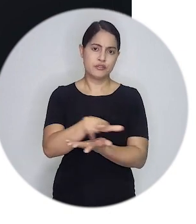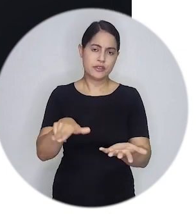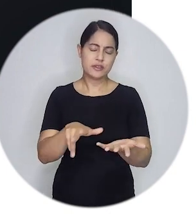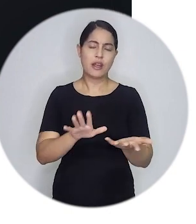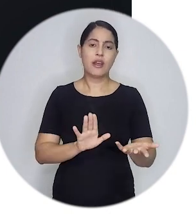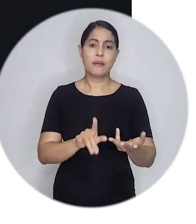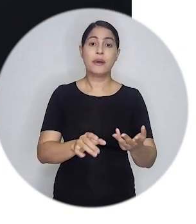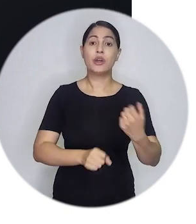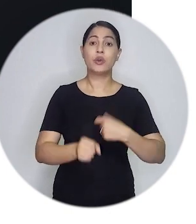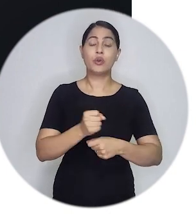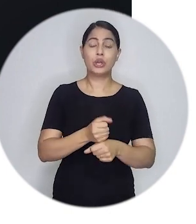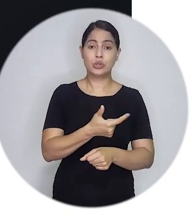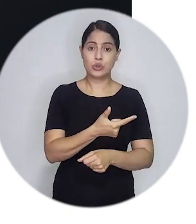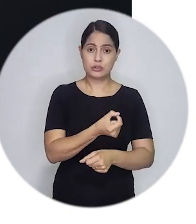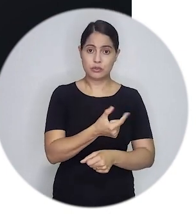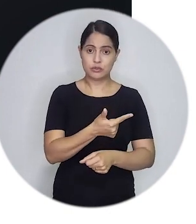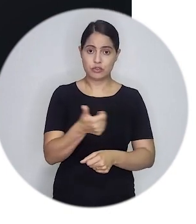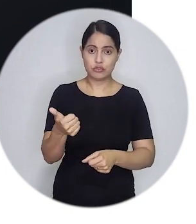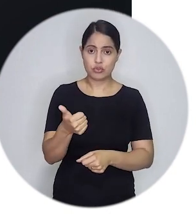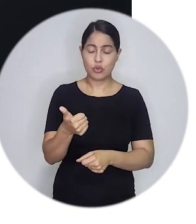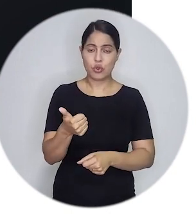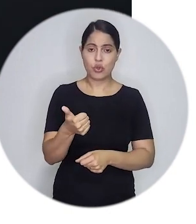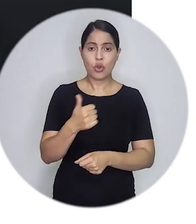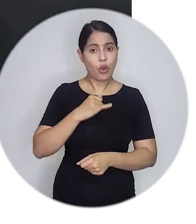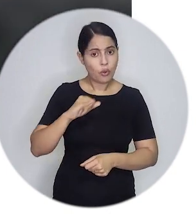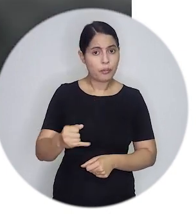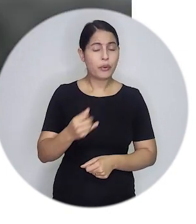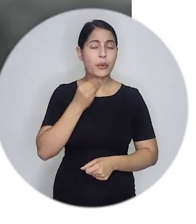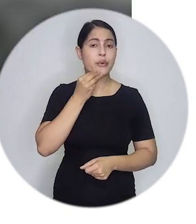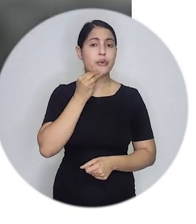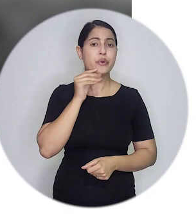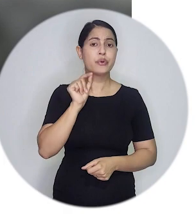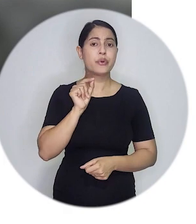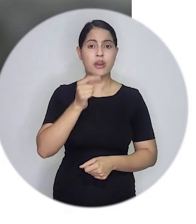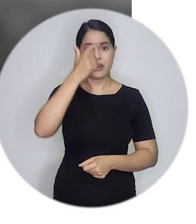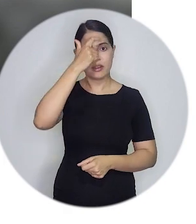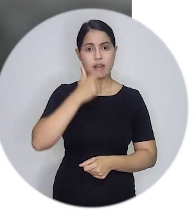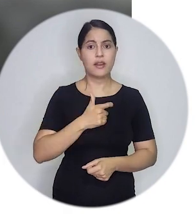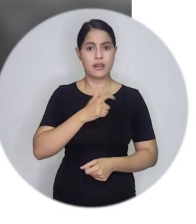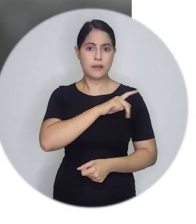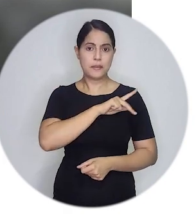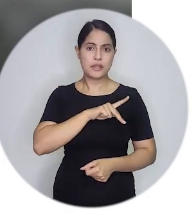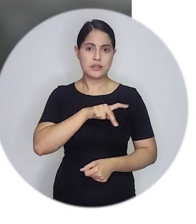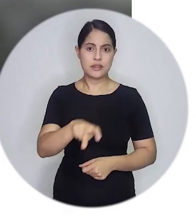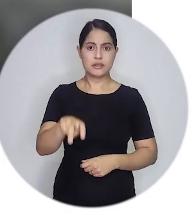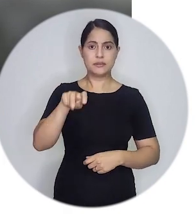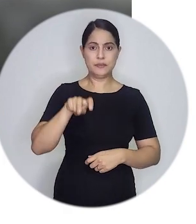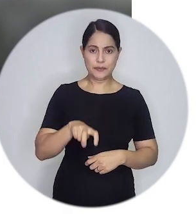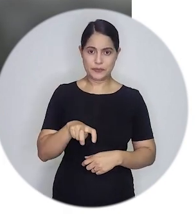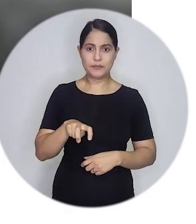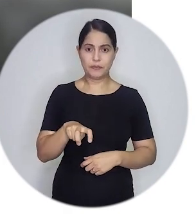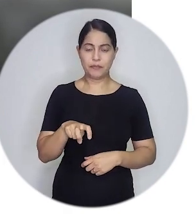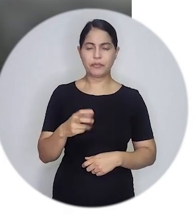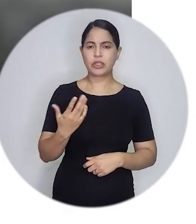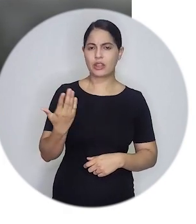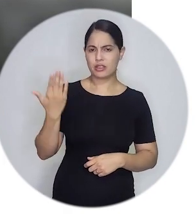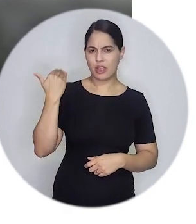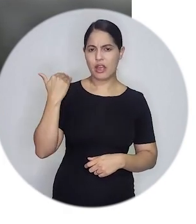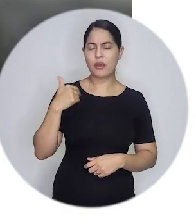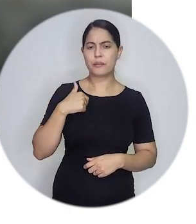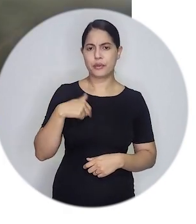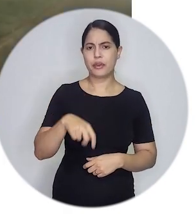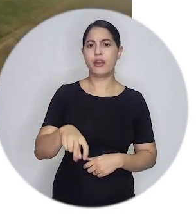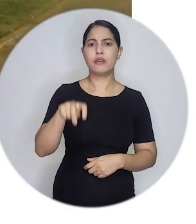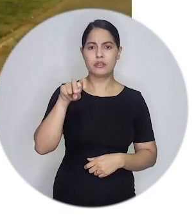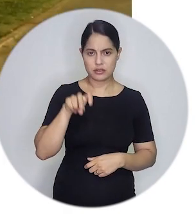de Diversidade. E em 2021 surgiu a possibilidade de assumir a presidência.